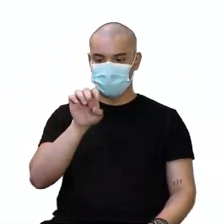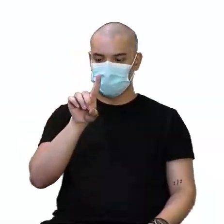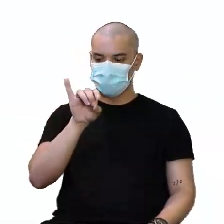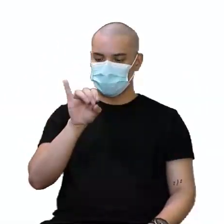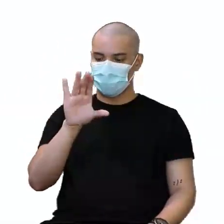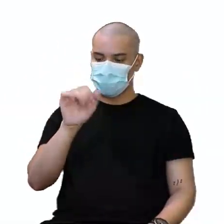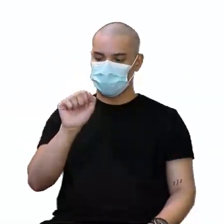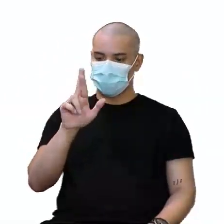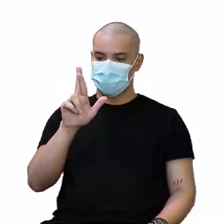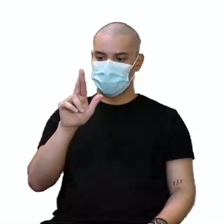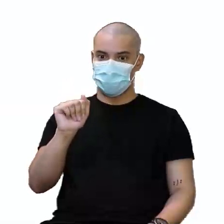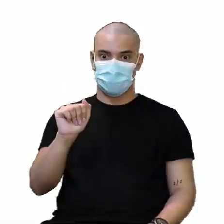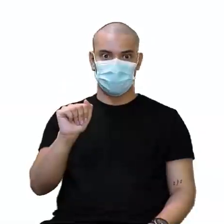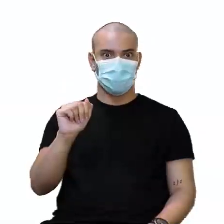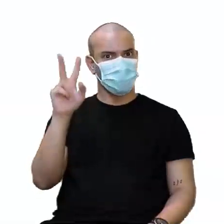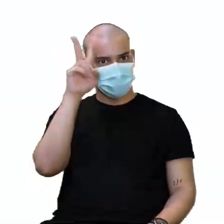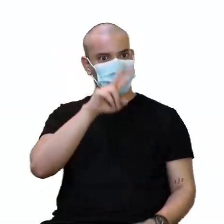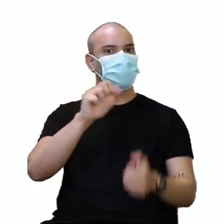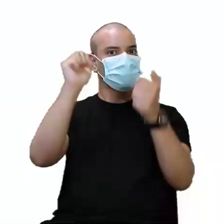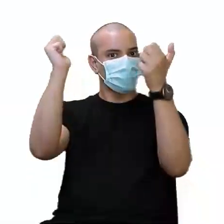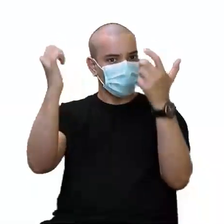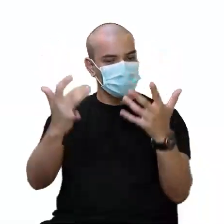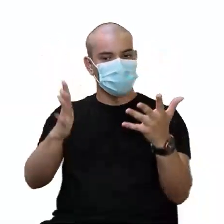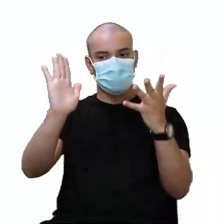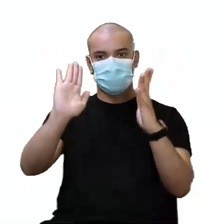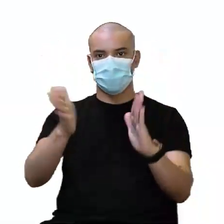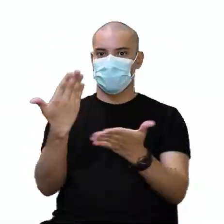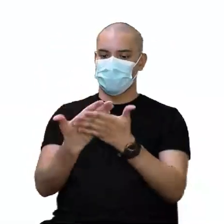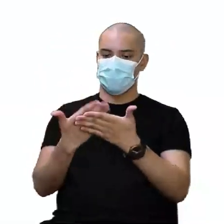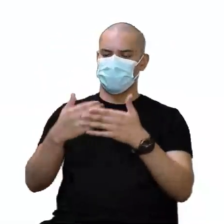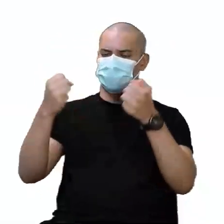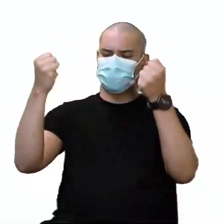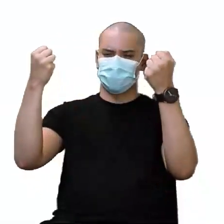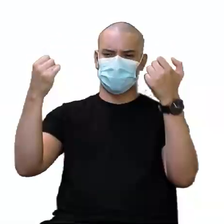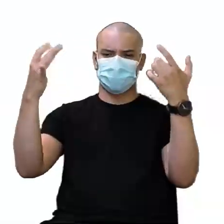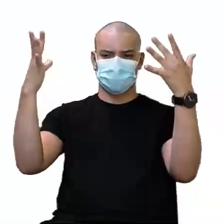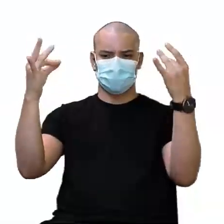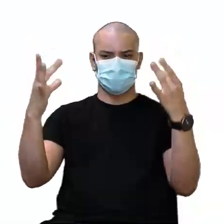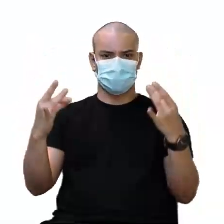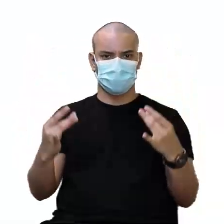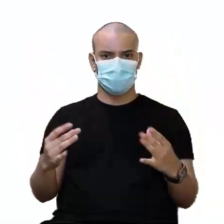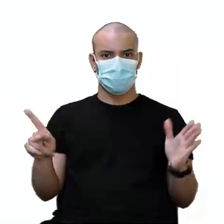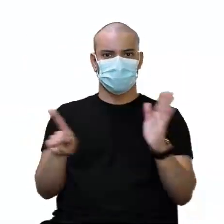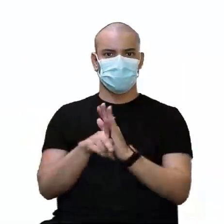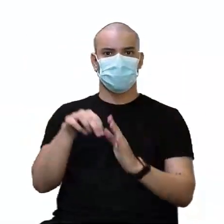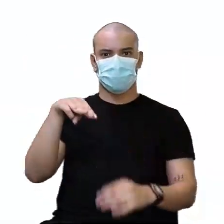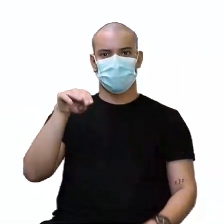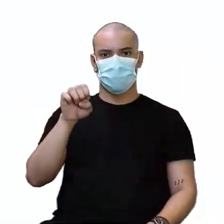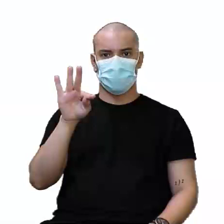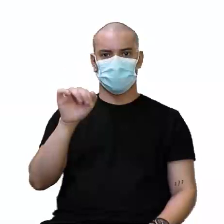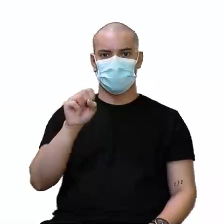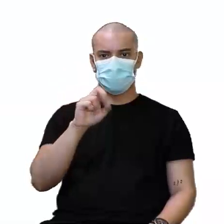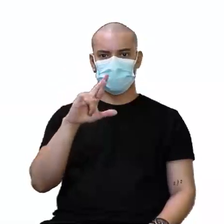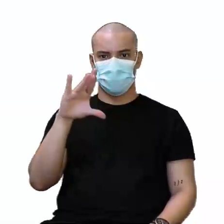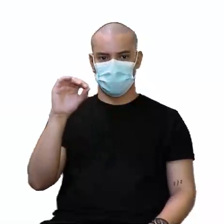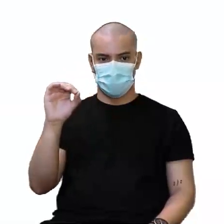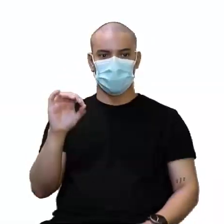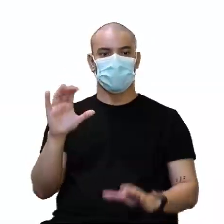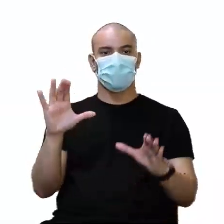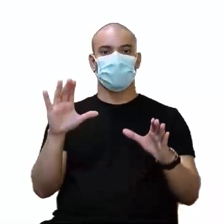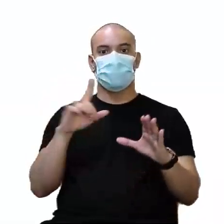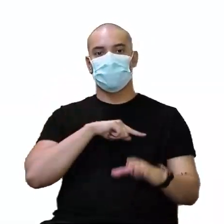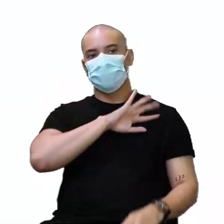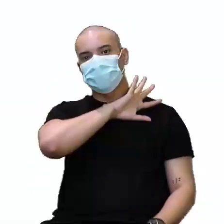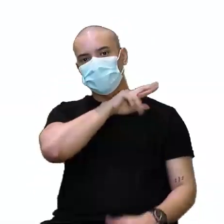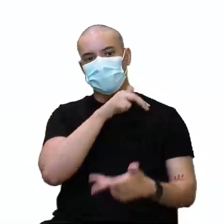de Ediacara, que a gente identifica como os metazoários, animais